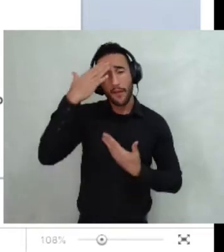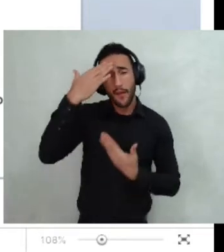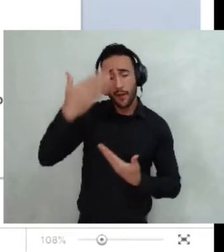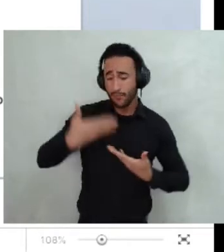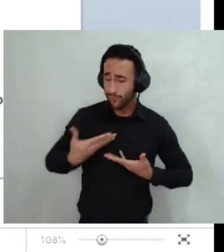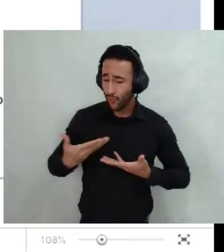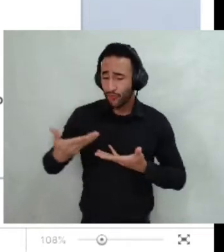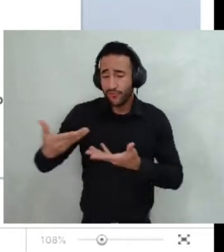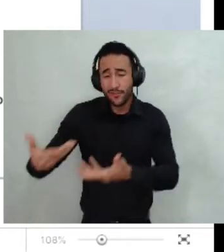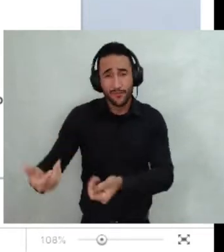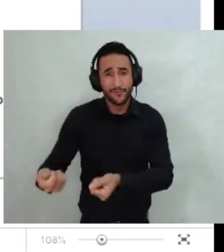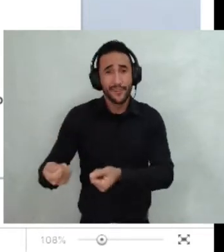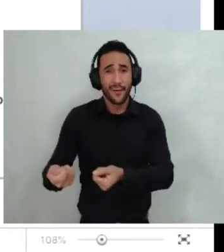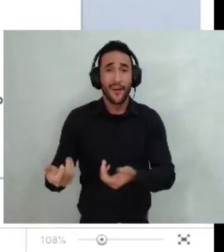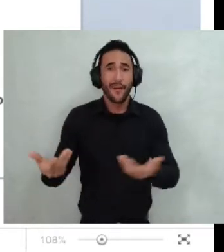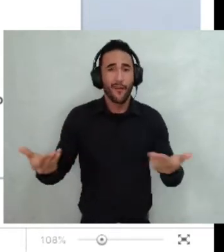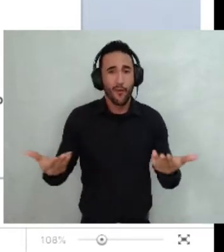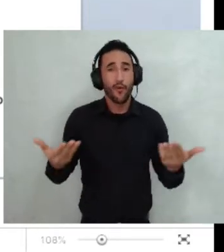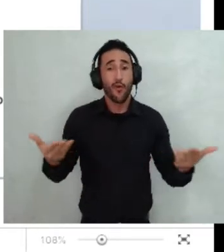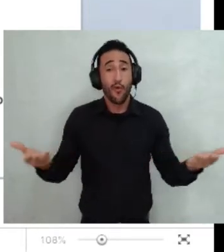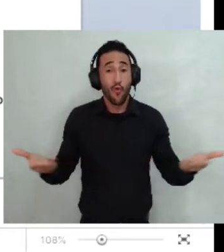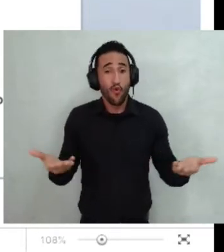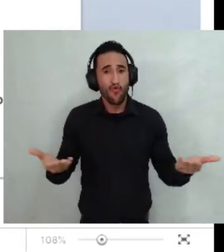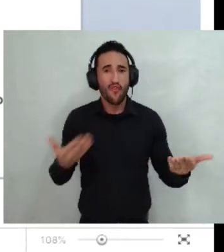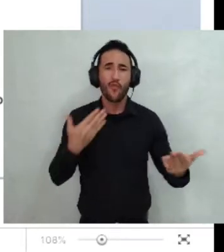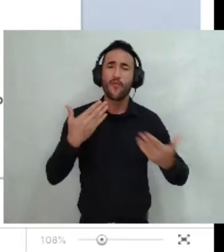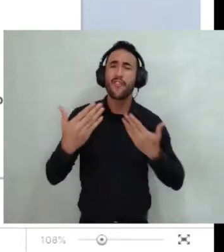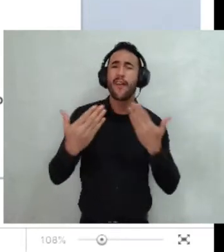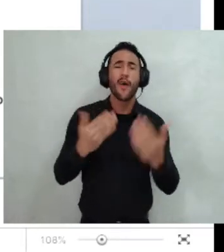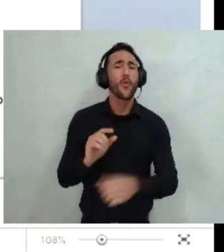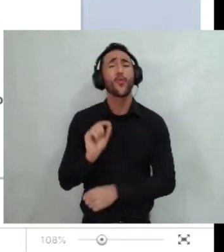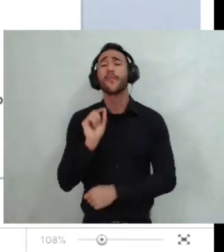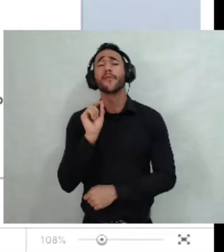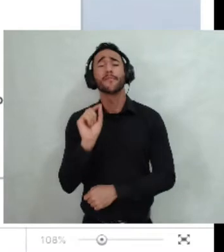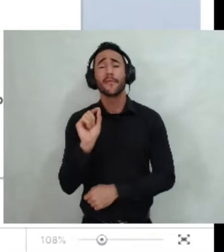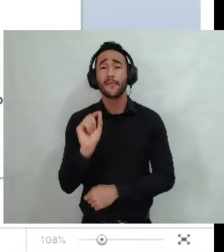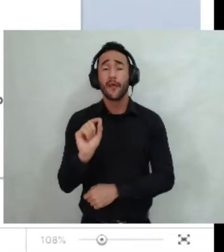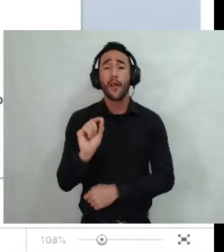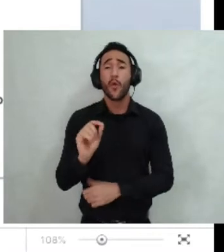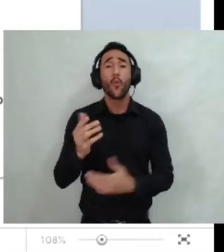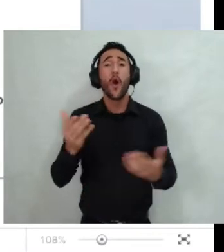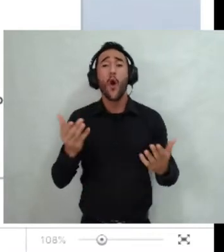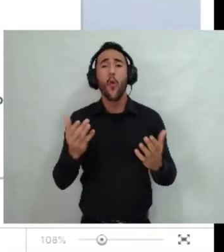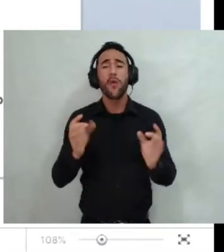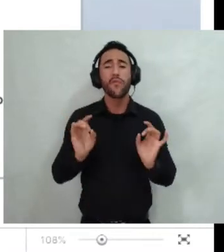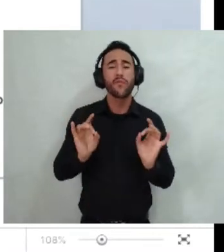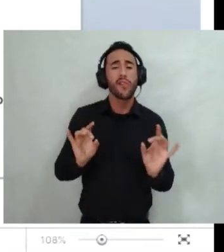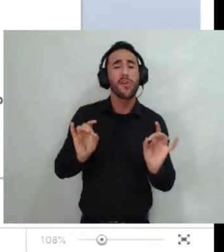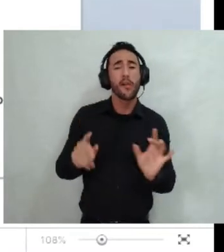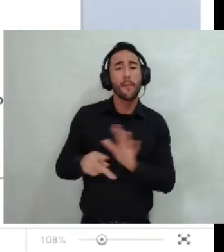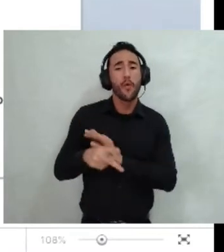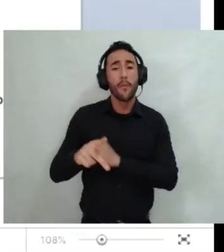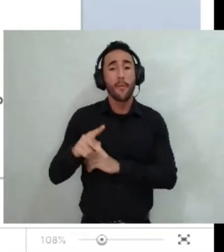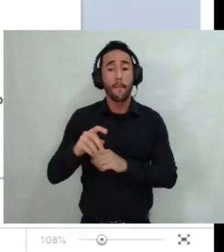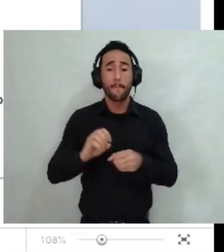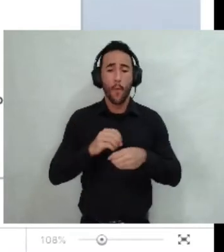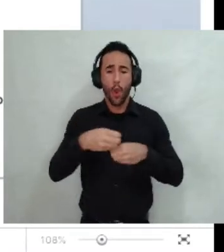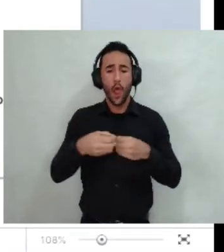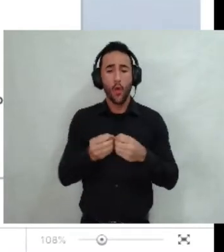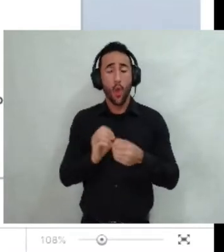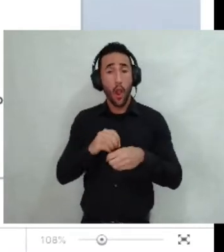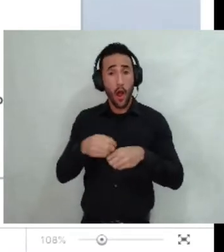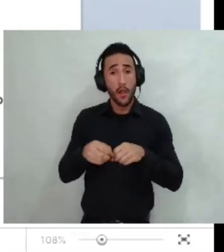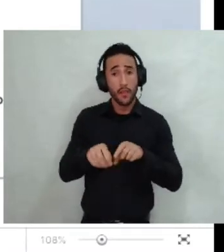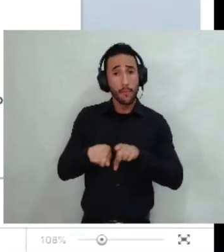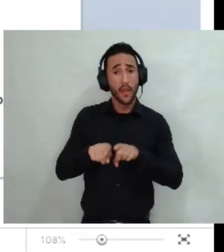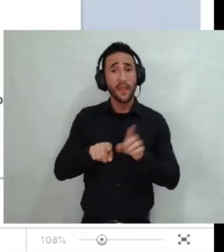A gente vai conversar, então, sobre as técnicas moleculares, o PCR, que a gente tem utilizado